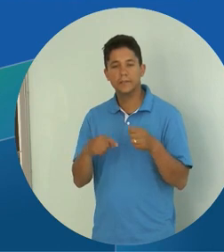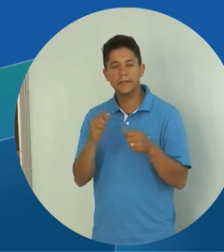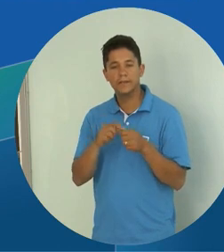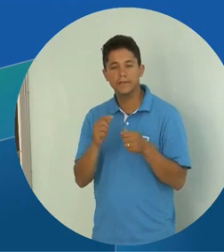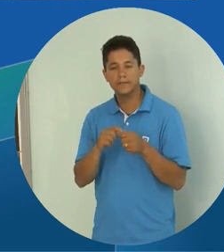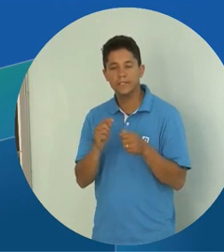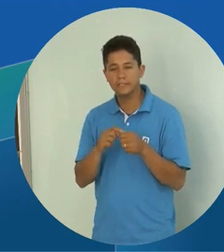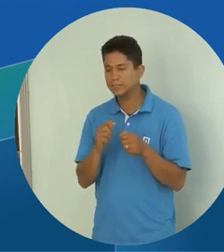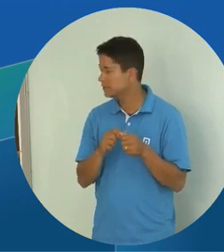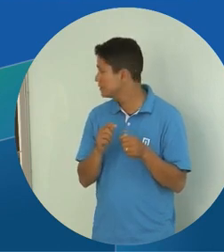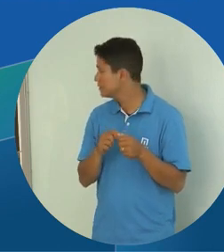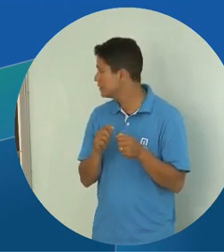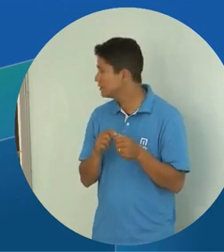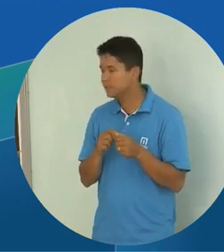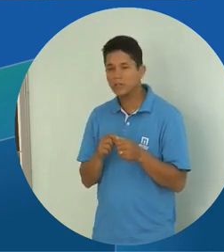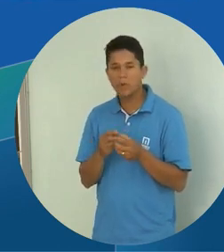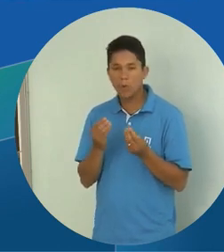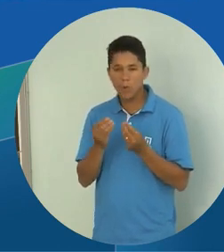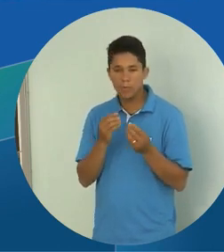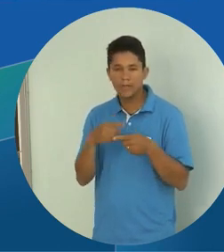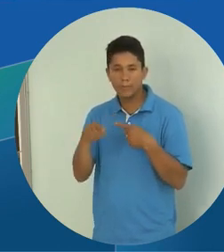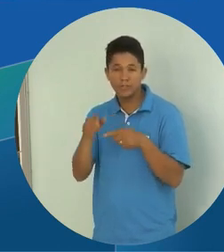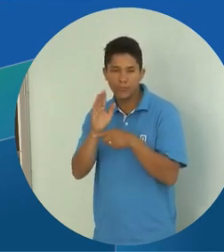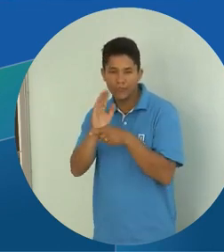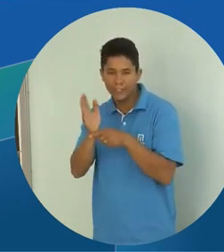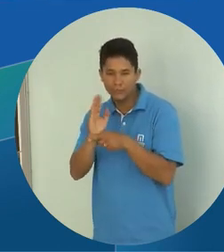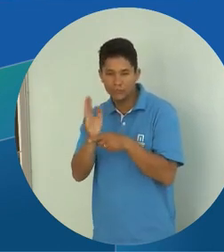de injeção. Vai ter até um videozinho lá na frente explicando melhor.